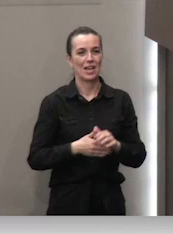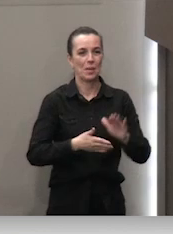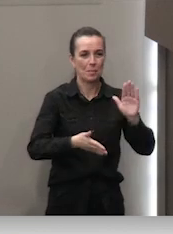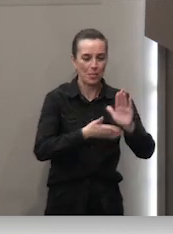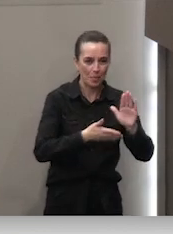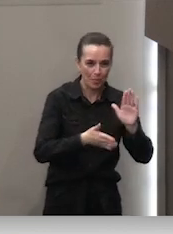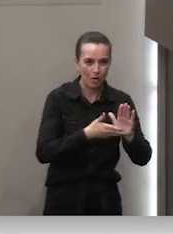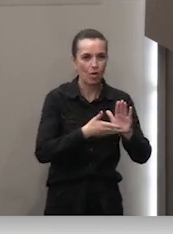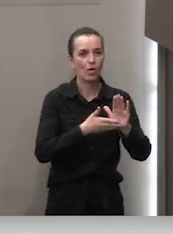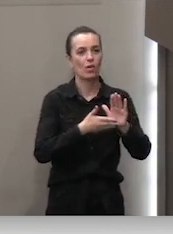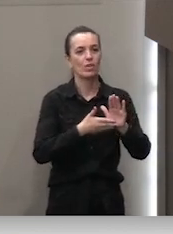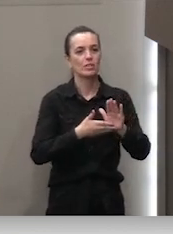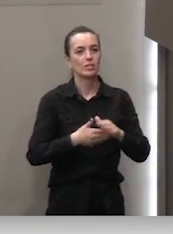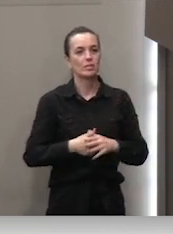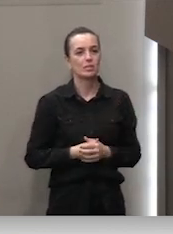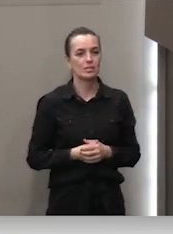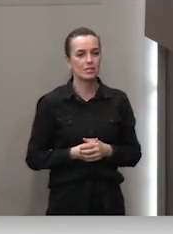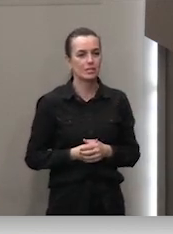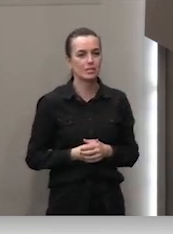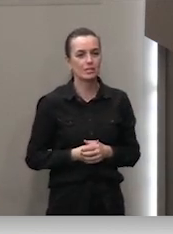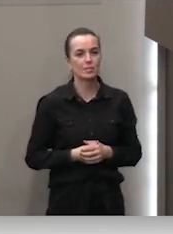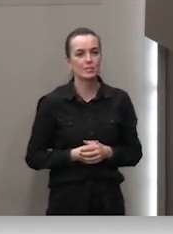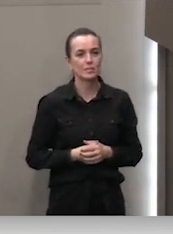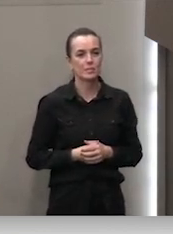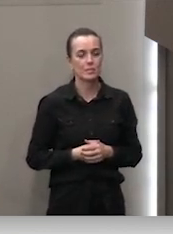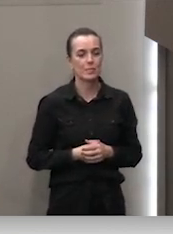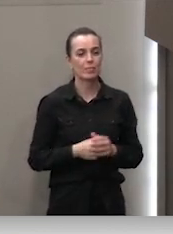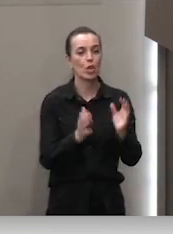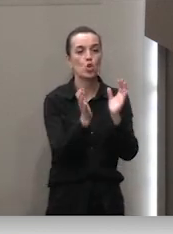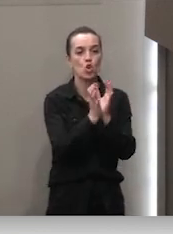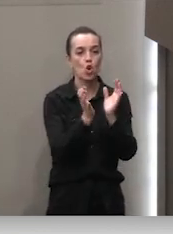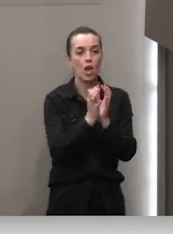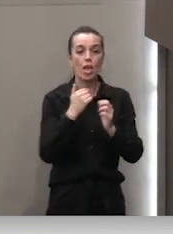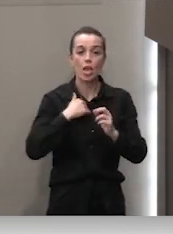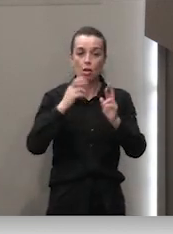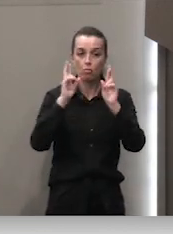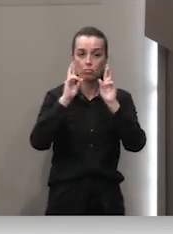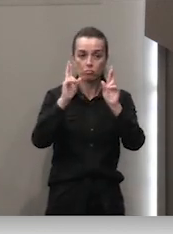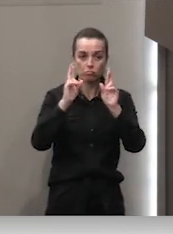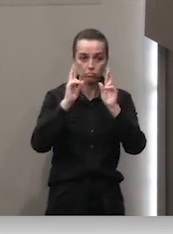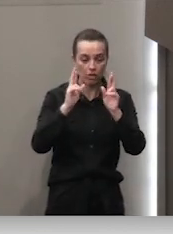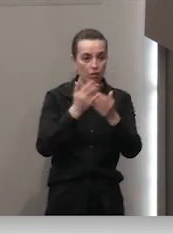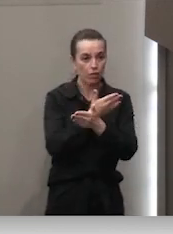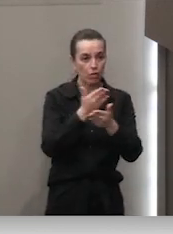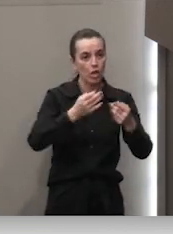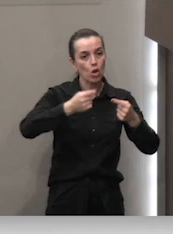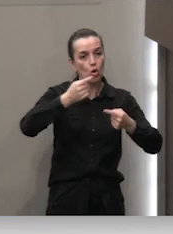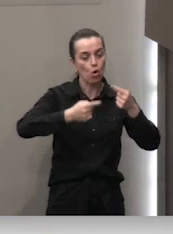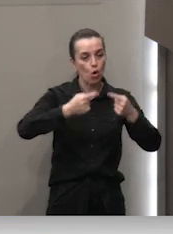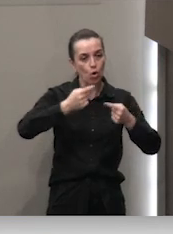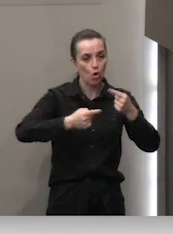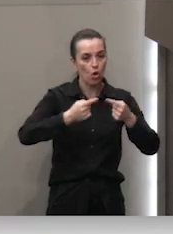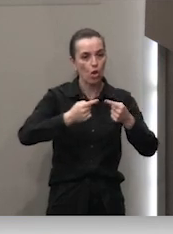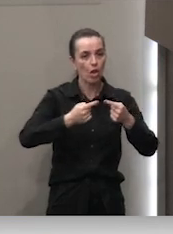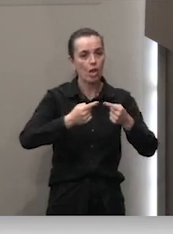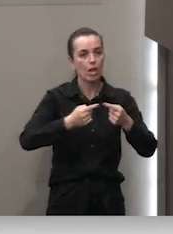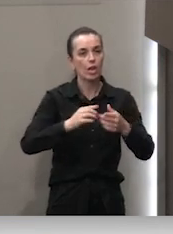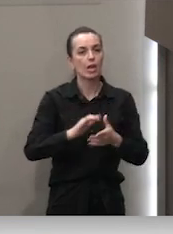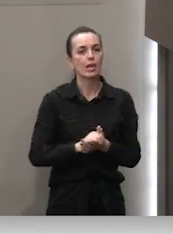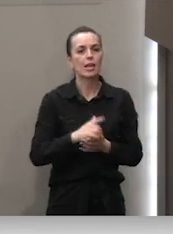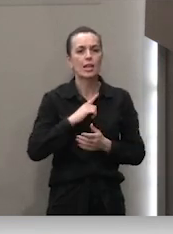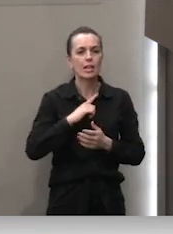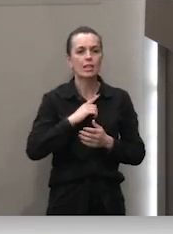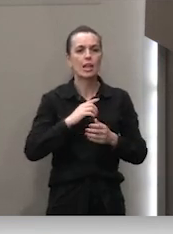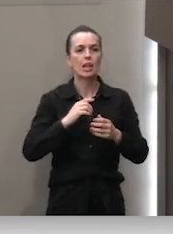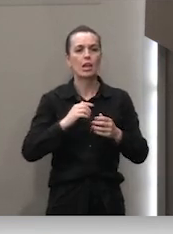prevalecer. Eu quero desejar a todos os colegas, primeiramente, aqueles que vão concorrer, que façam uma boa